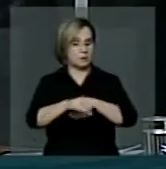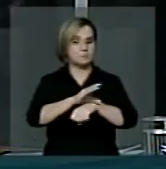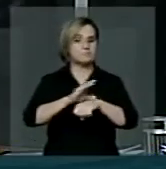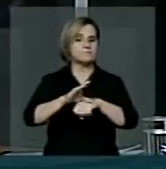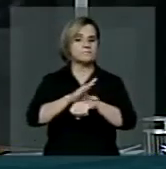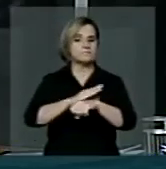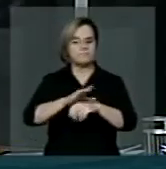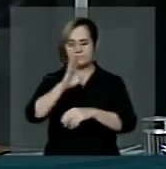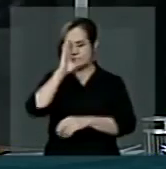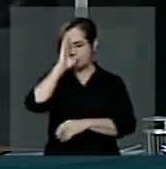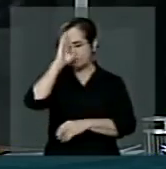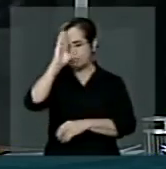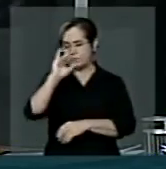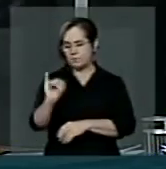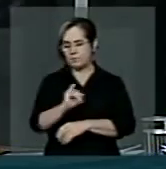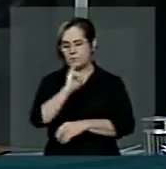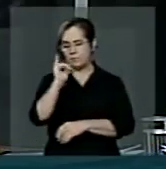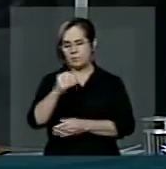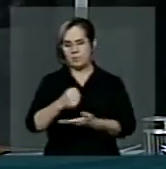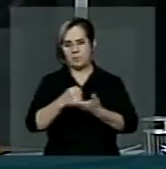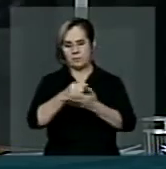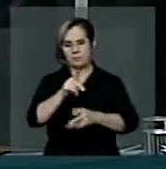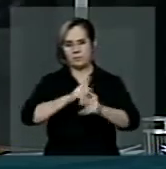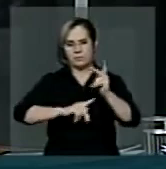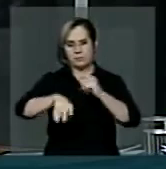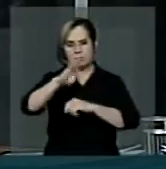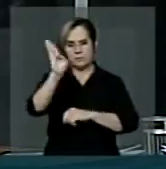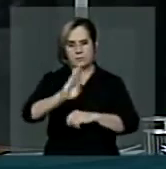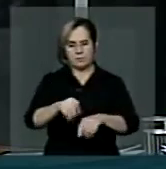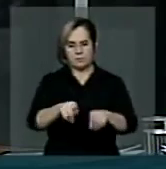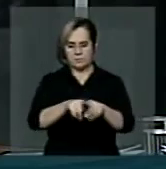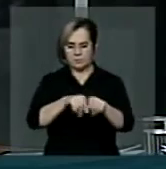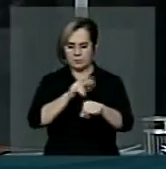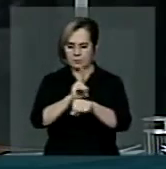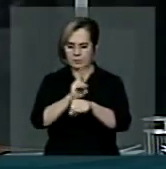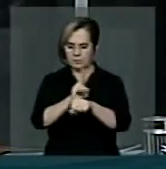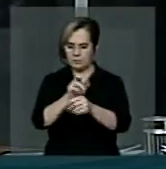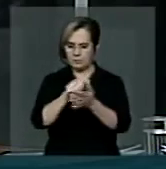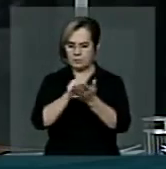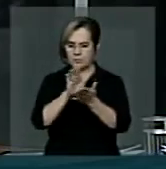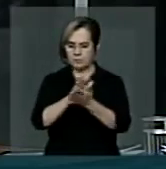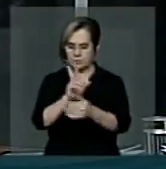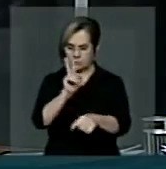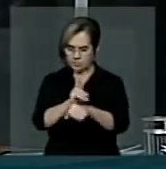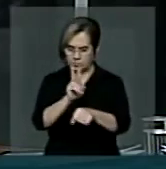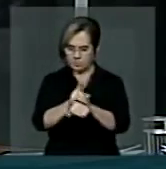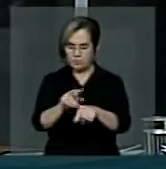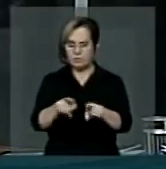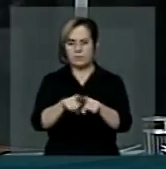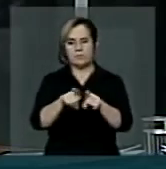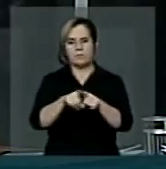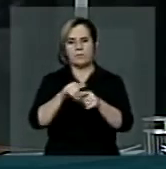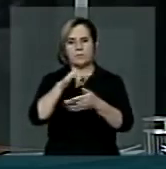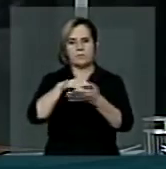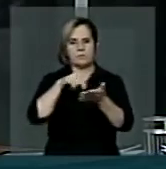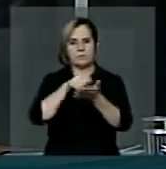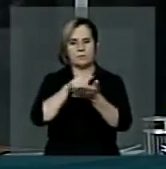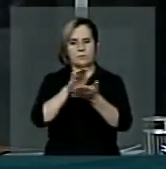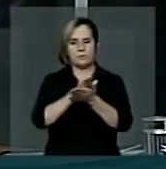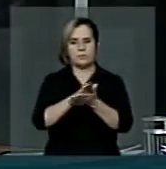fundamental dos brasileiros. Em defesa da homologação e demarcação das terras indígenas, Dalmo